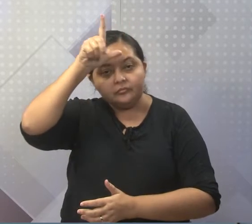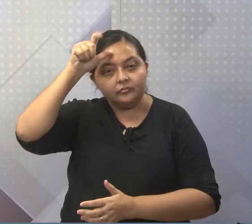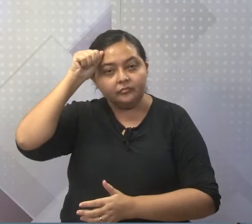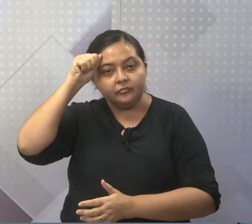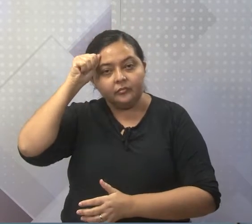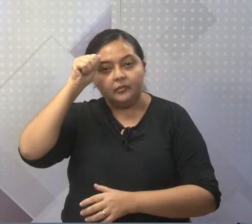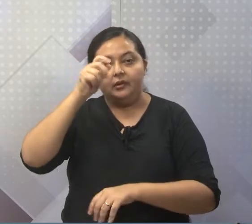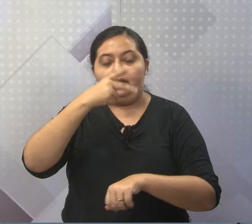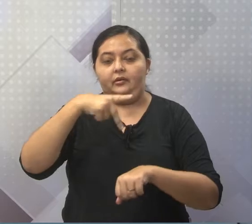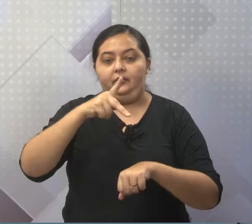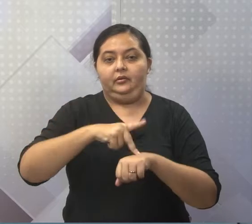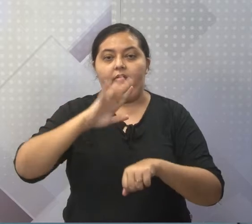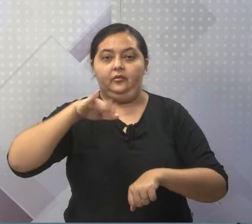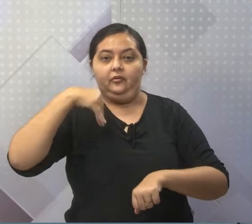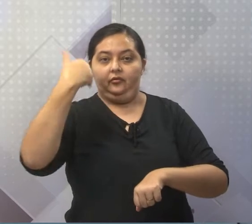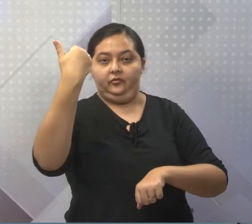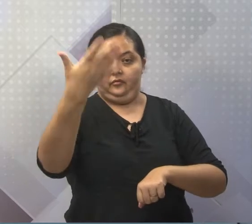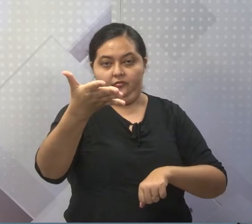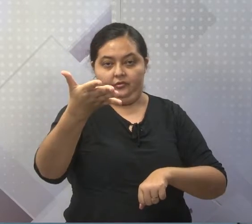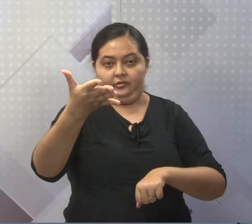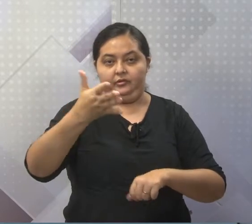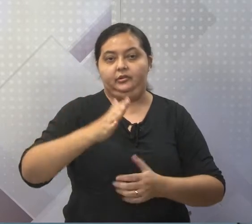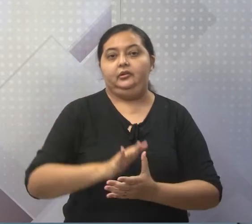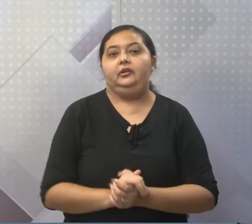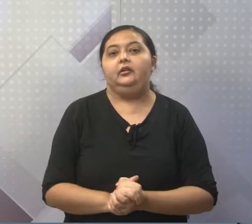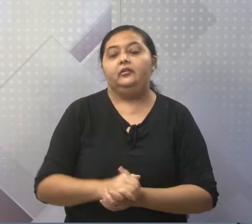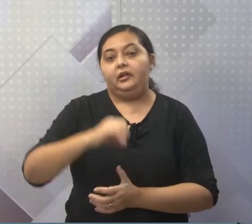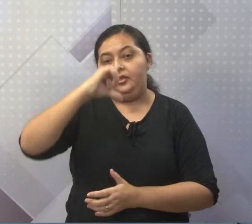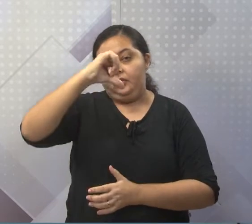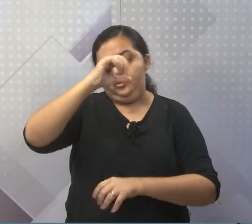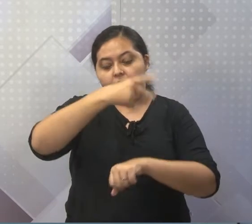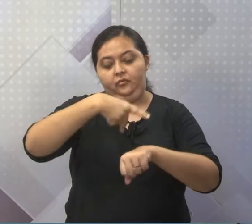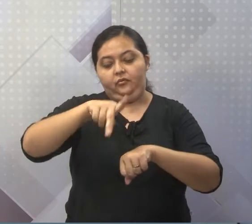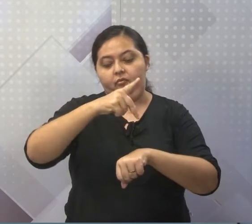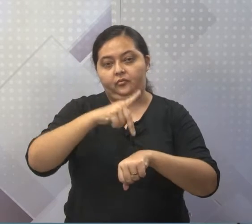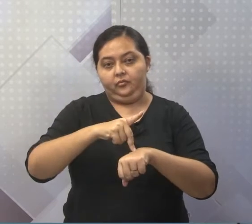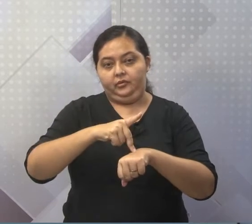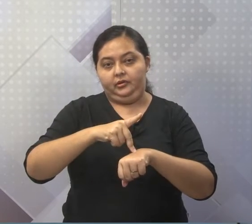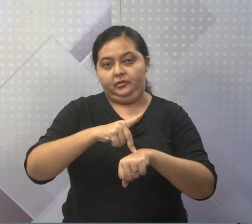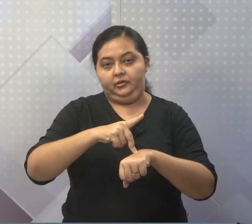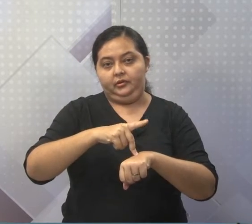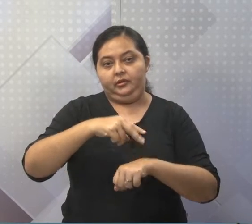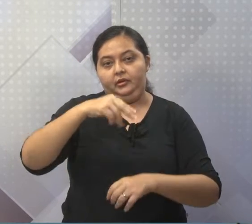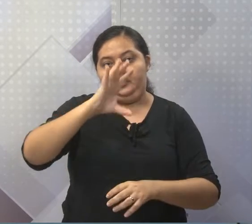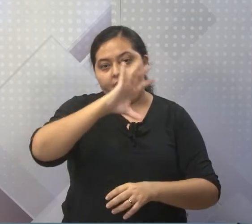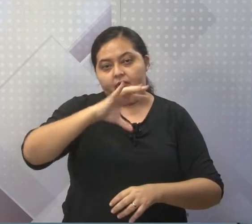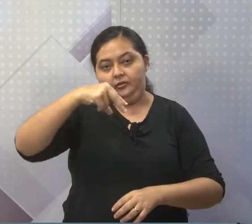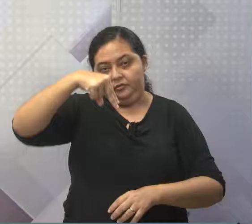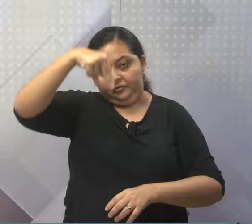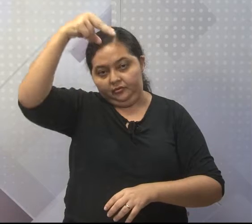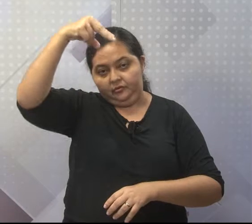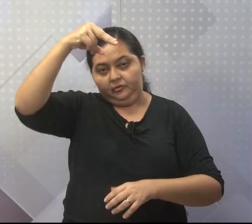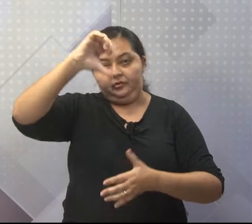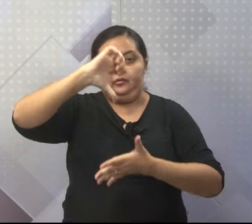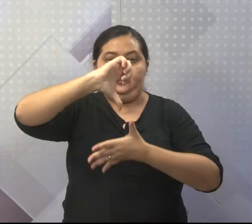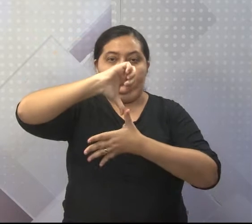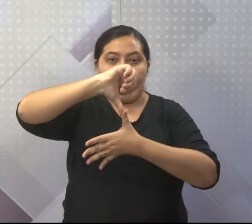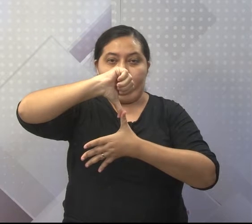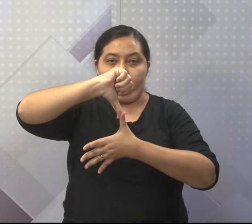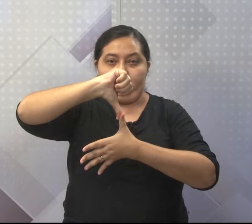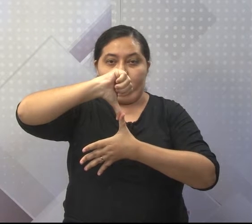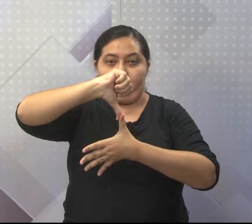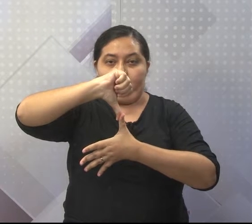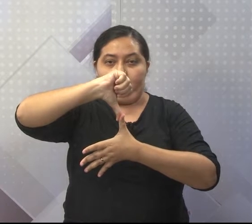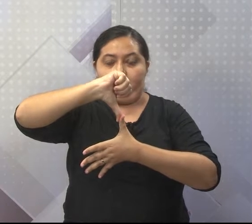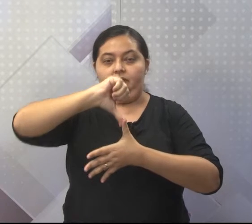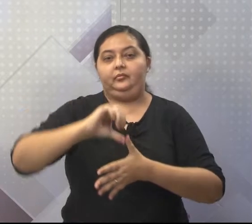internacional da floresta Amazônia internacional pega mais nove outros países mas é o norte da América do Sul como também